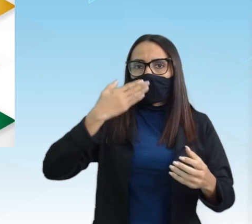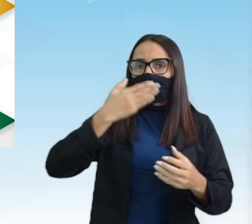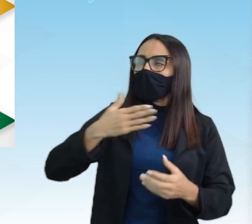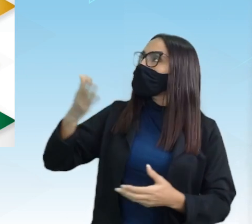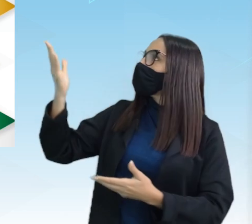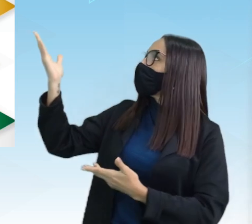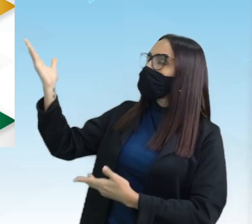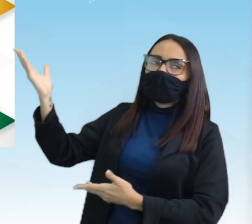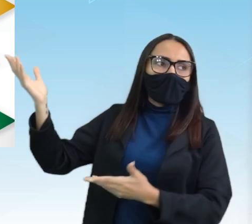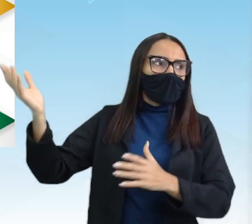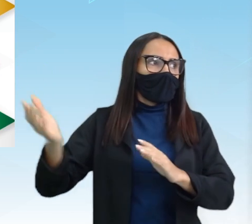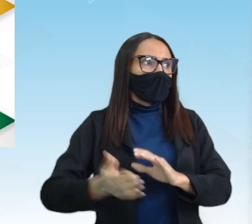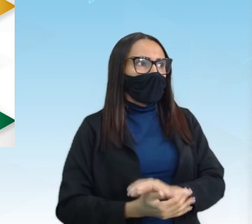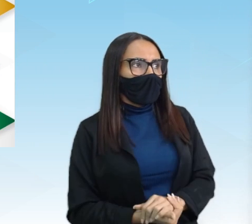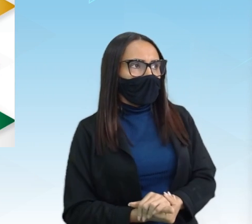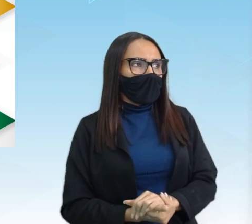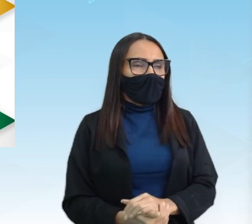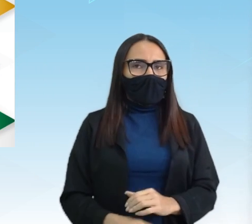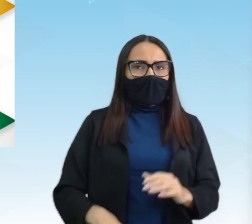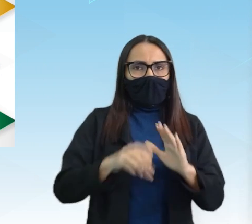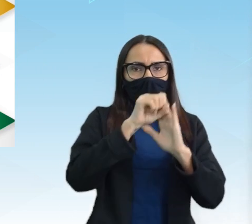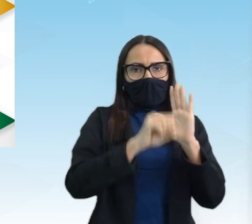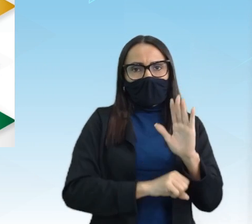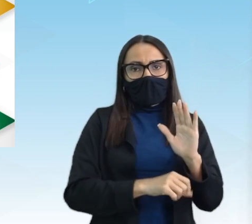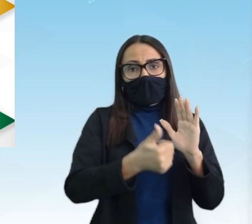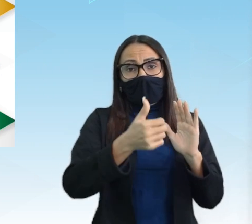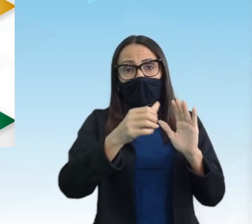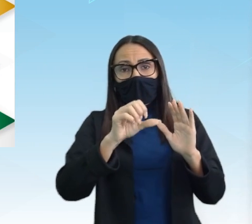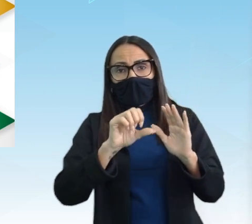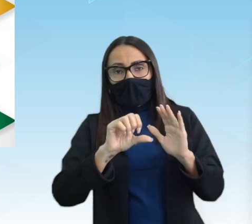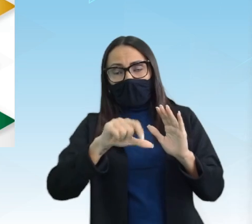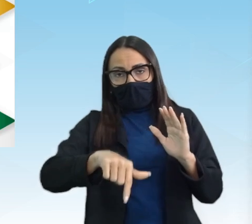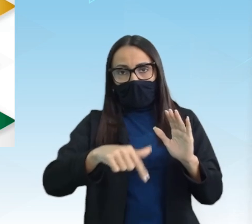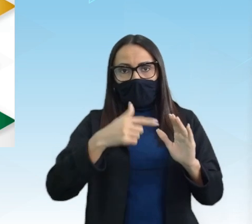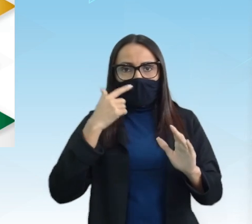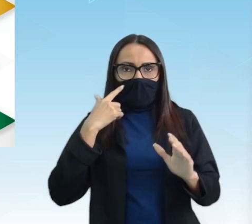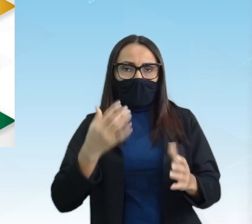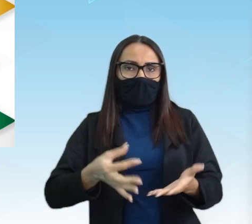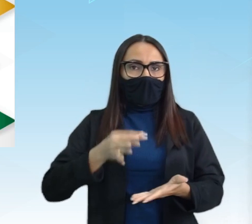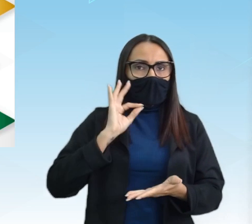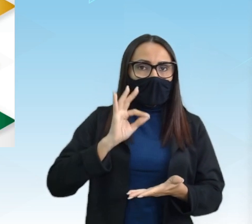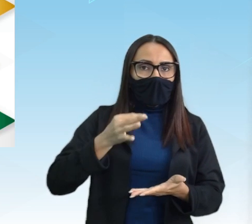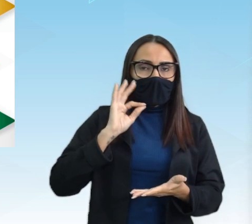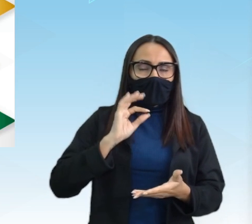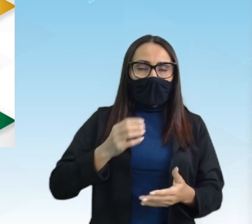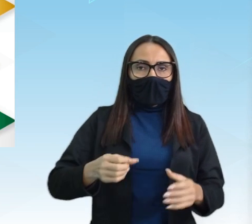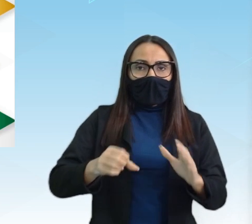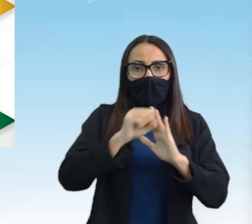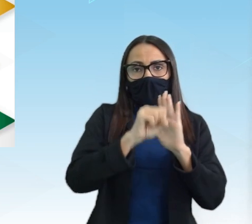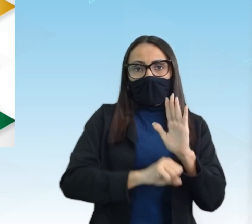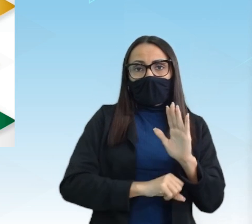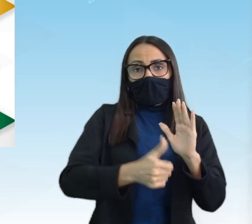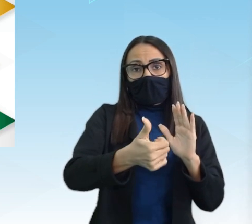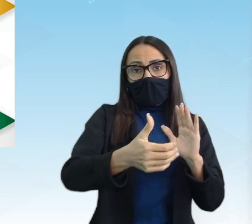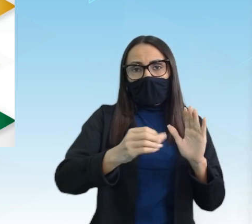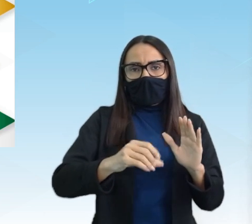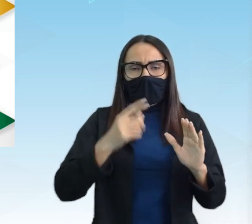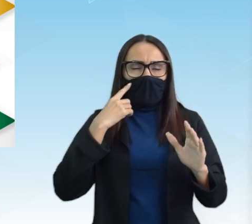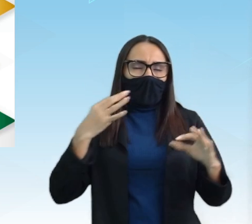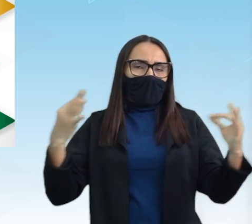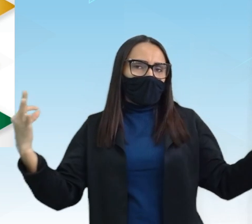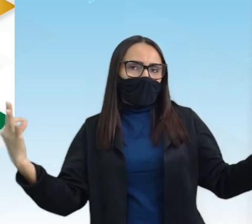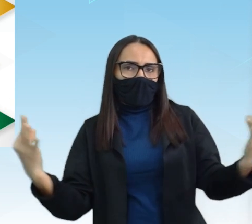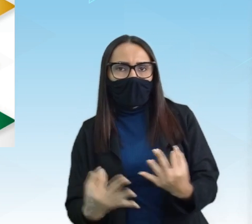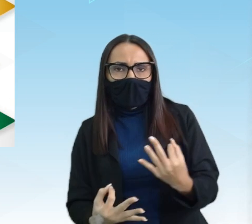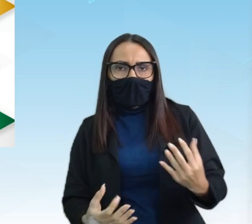Então, lá no século XVII, tá bom? O café no século XIX foi a sua produção máxima.